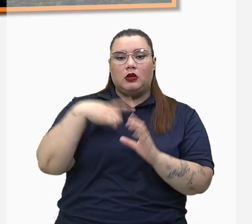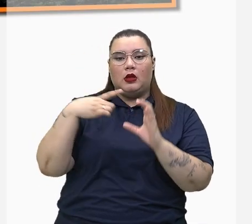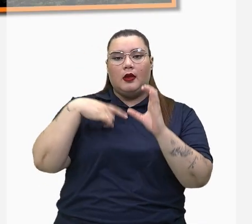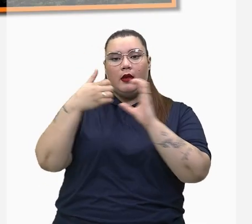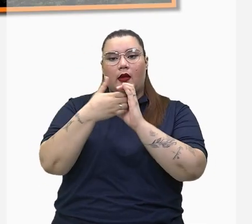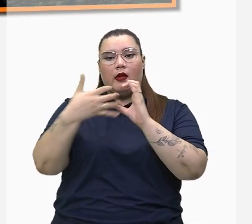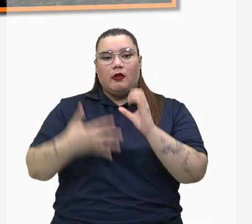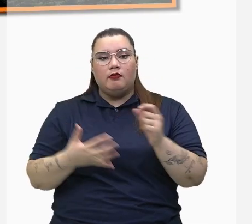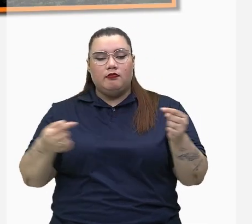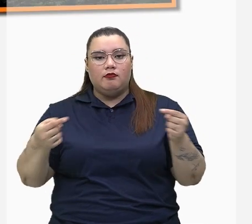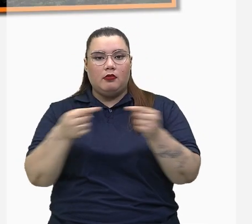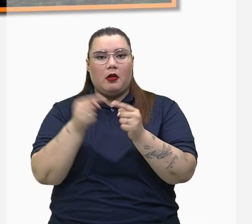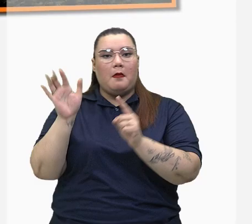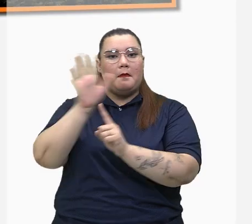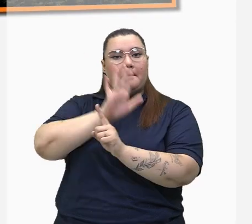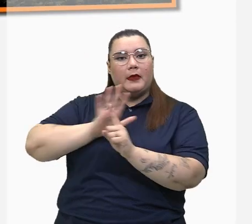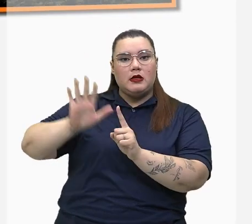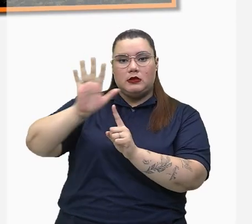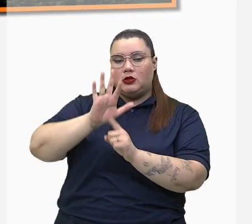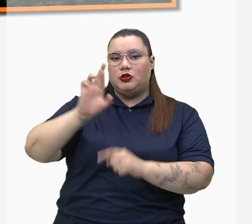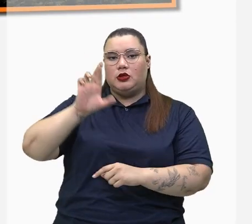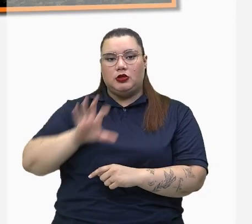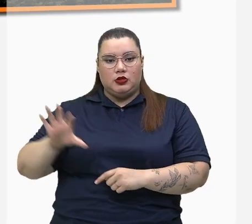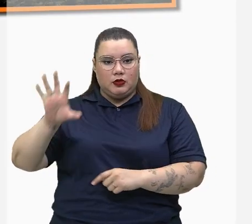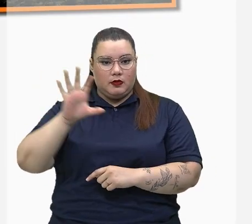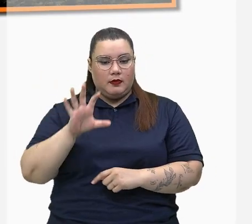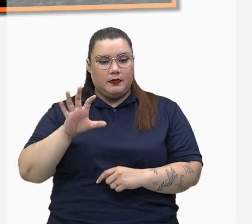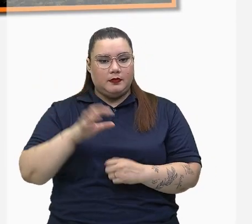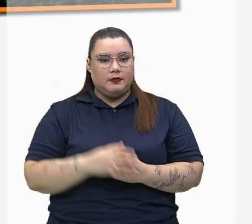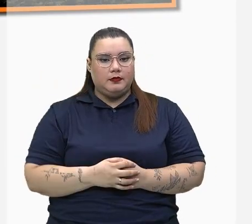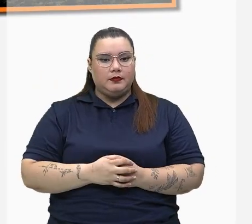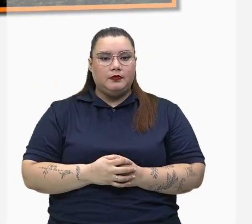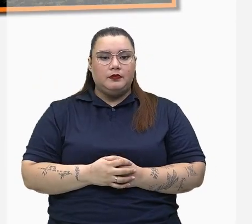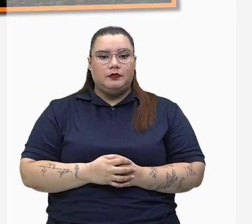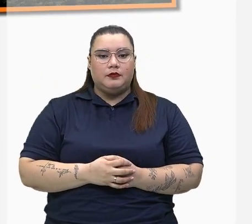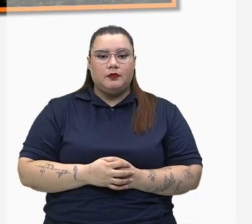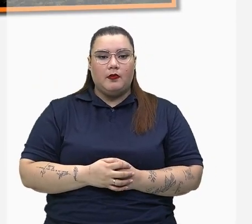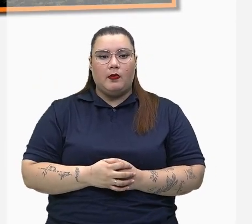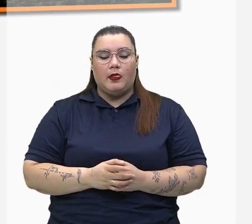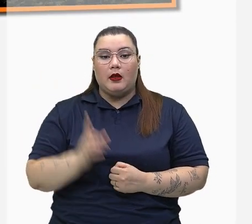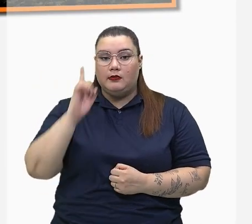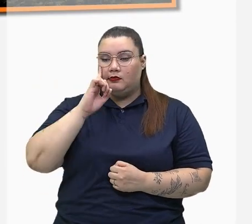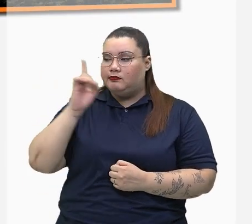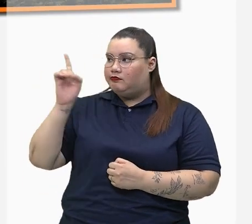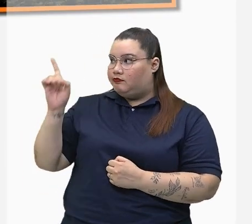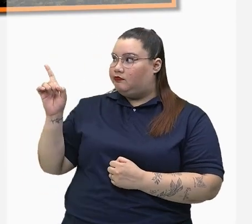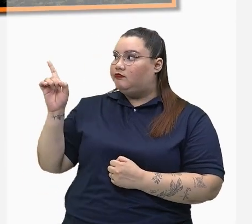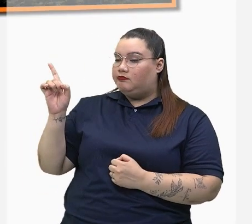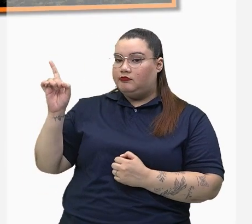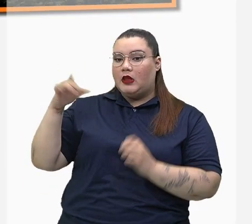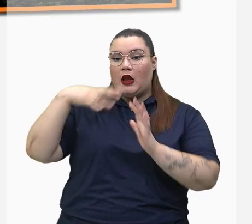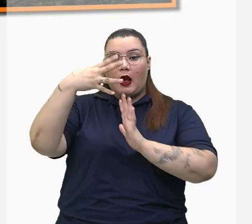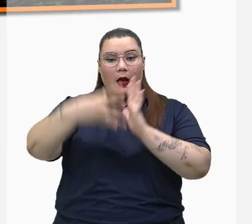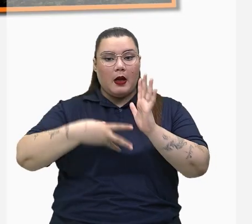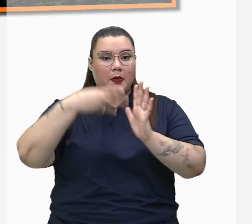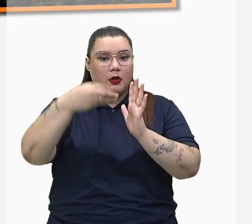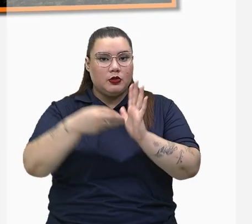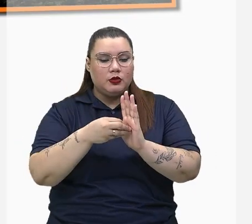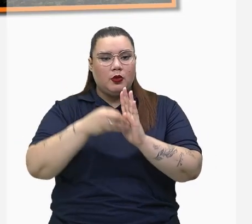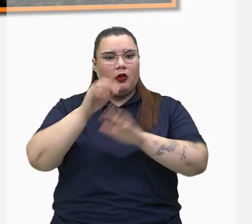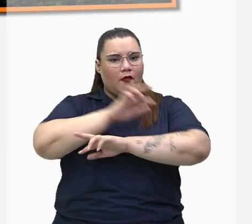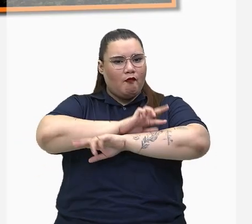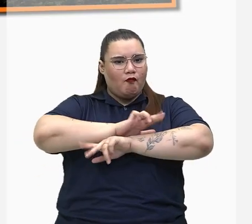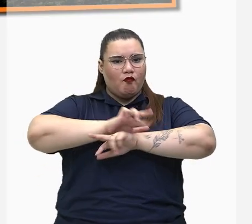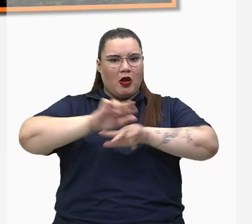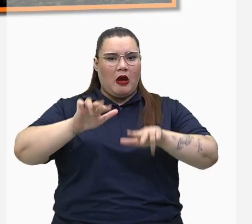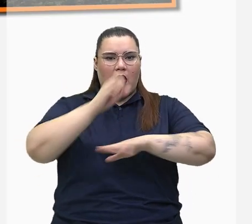a paisagem dessa região. Vamos observar que a Amazônia ela é uma vasta e